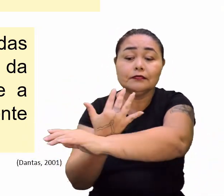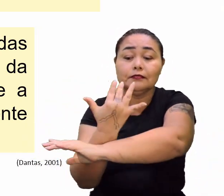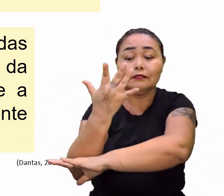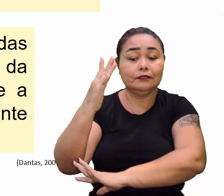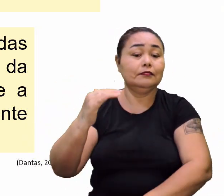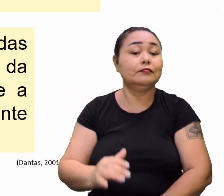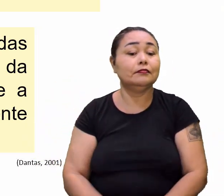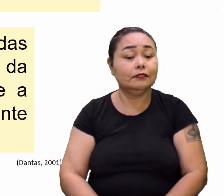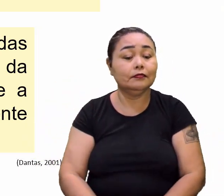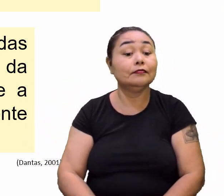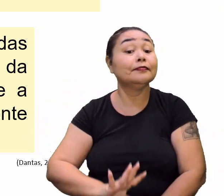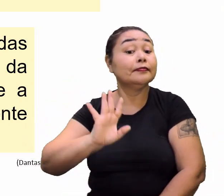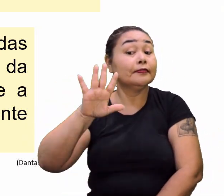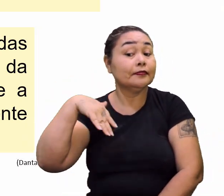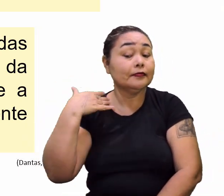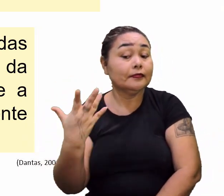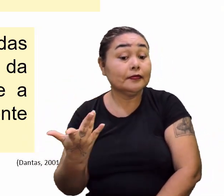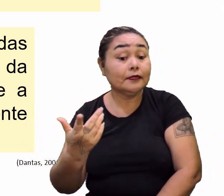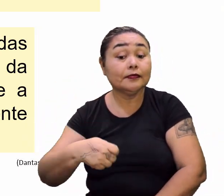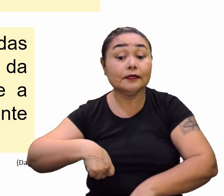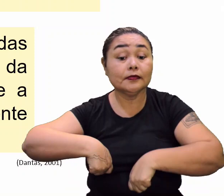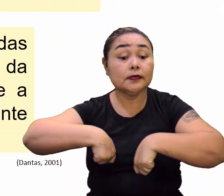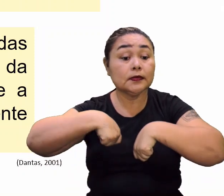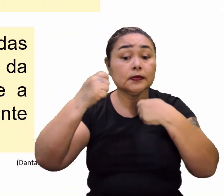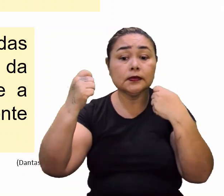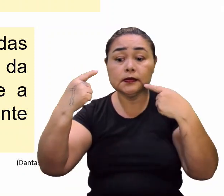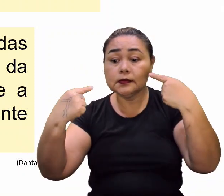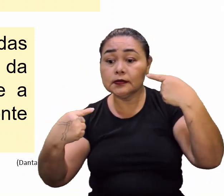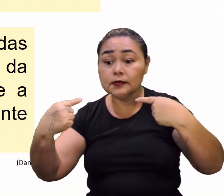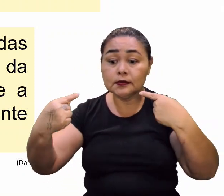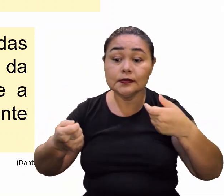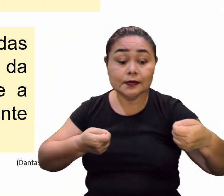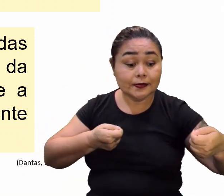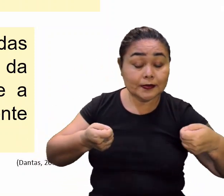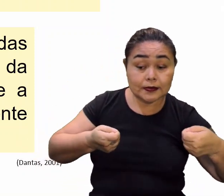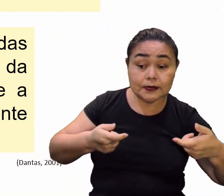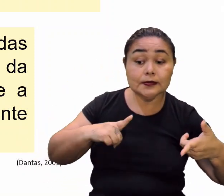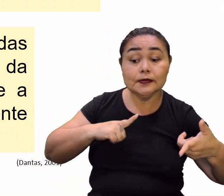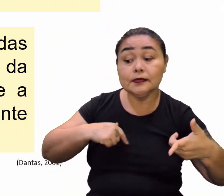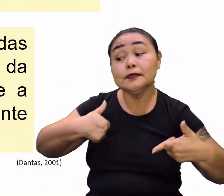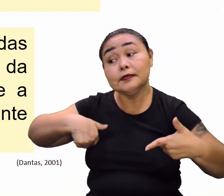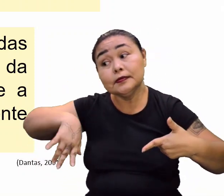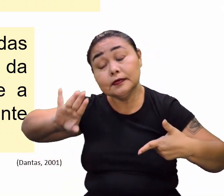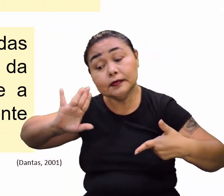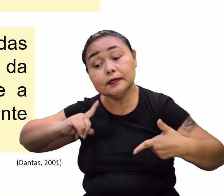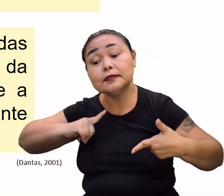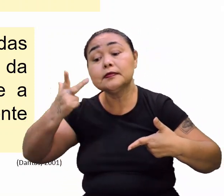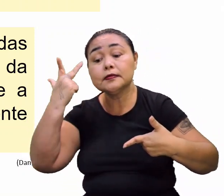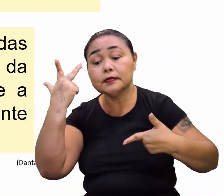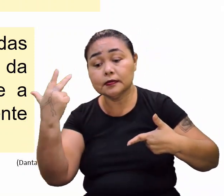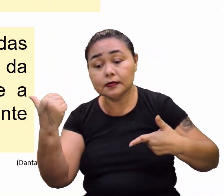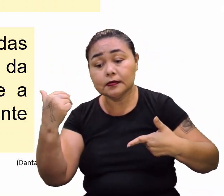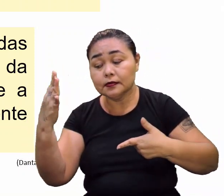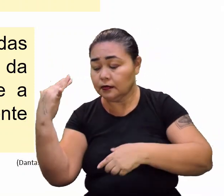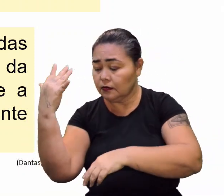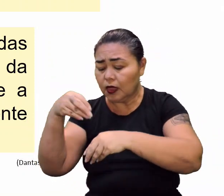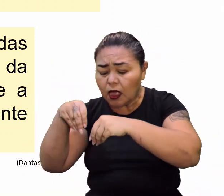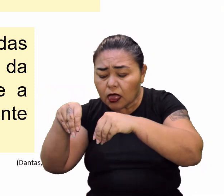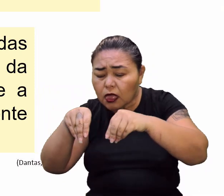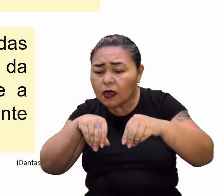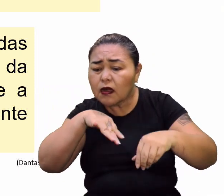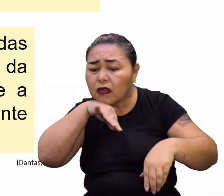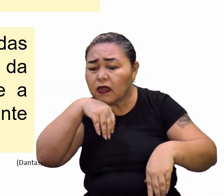agrícola. E a impossibilidade de concorrência do garimpo. Então, além da situação natural, que era o solo